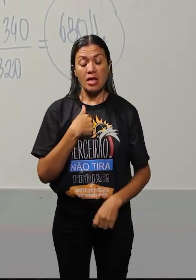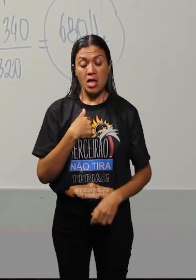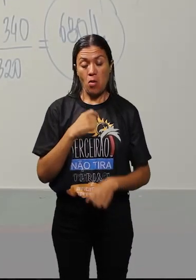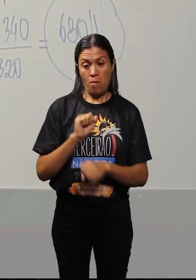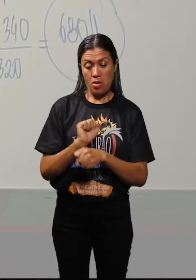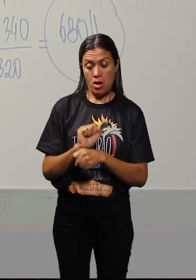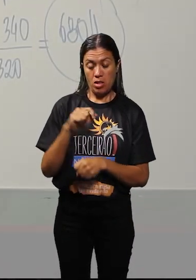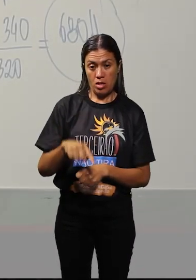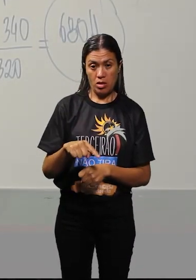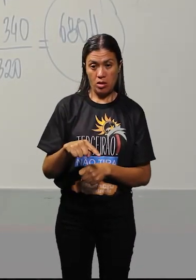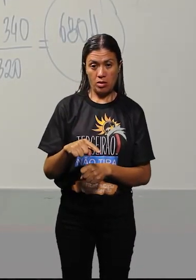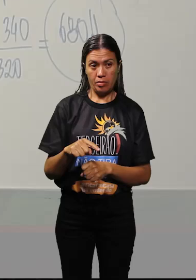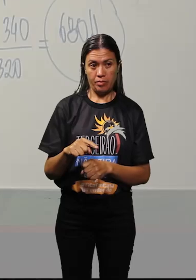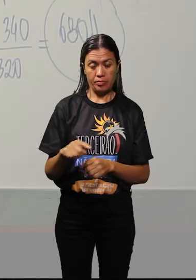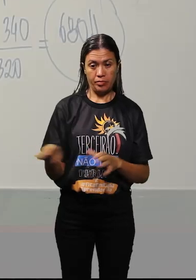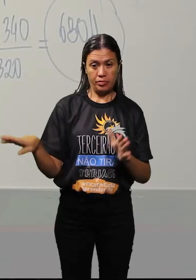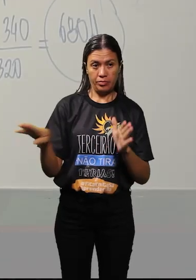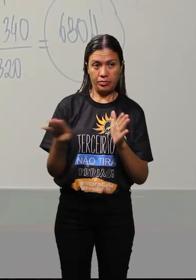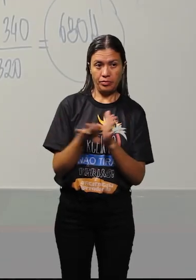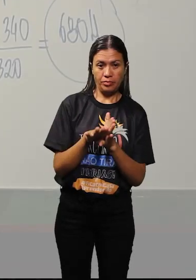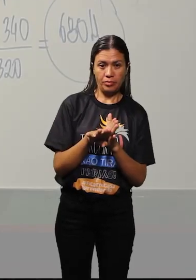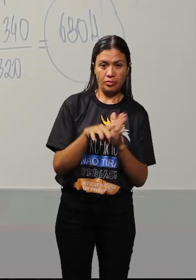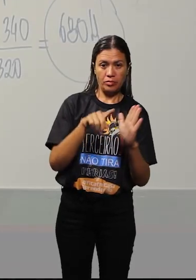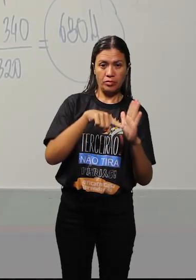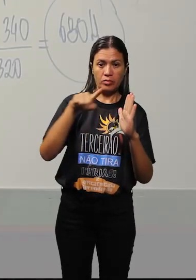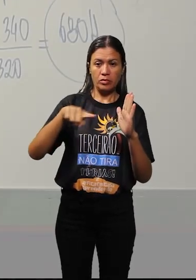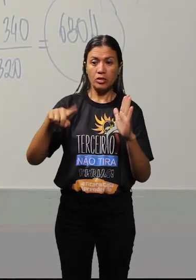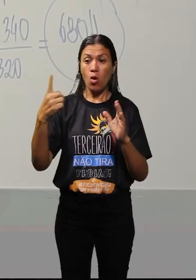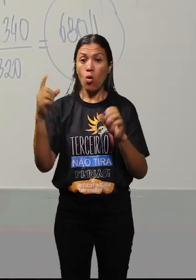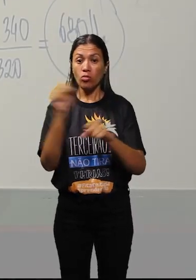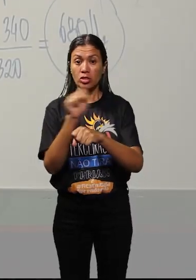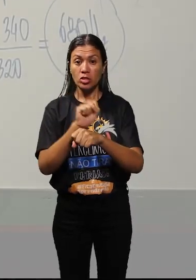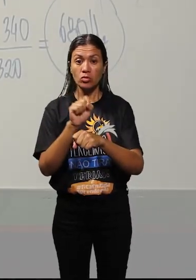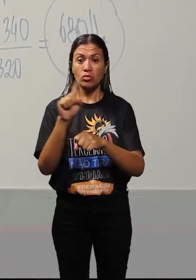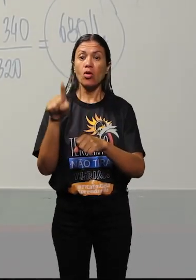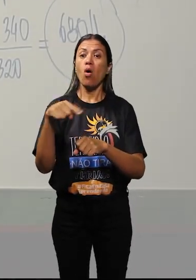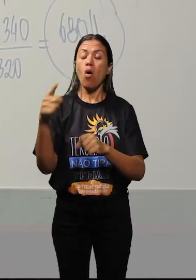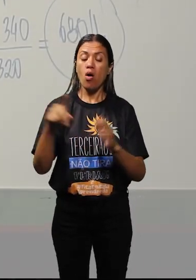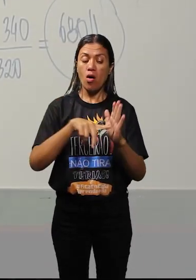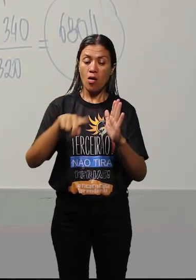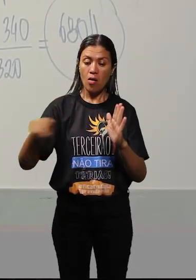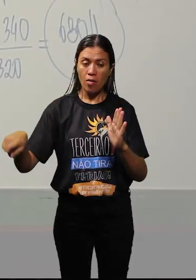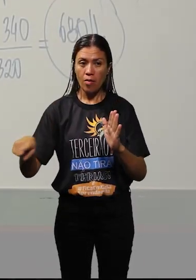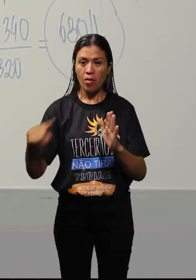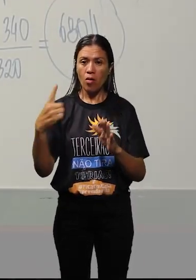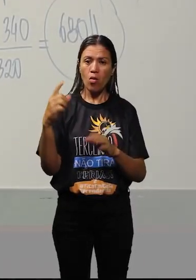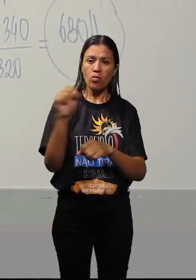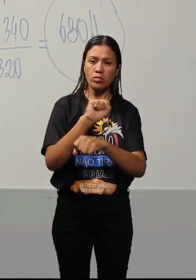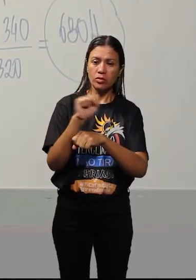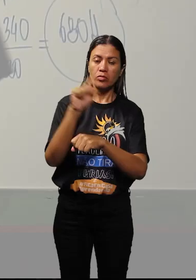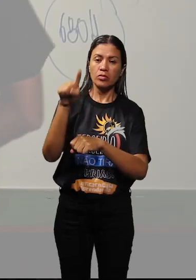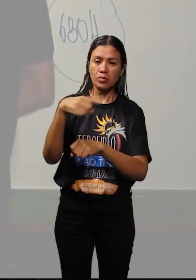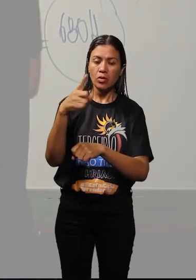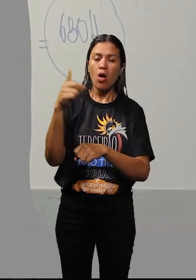a primeira, 1 segundo depois chegou a segunda, 1 segundo depois chegou a terceira, considerando que eu estou trabalhando com ondas periódicas, beleza?